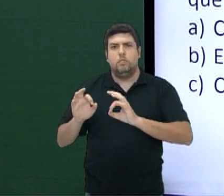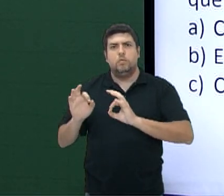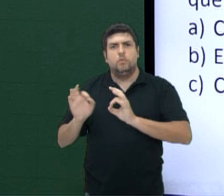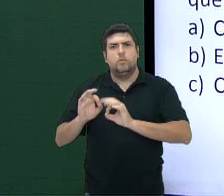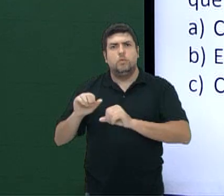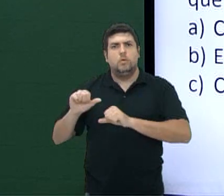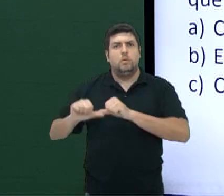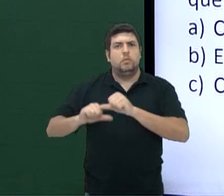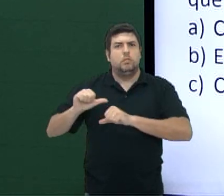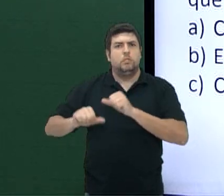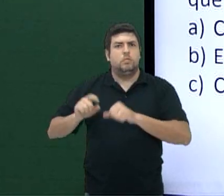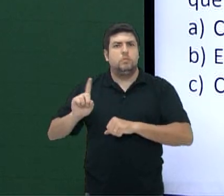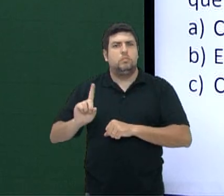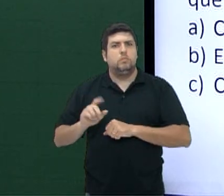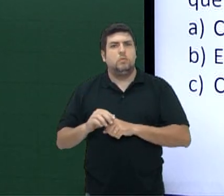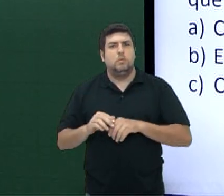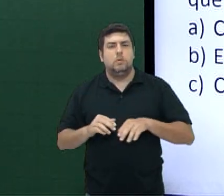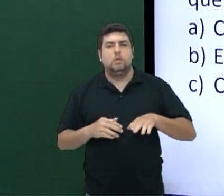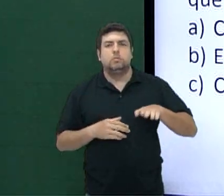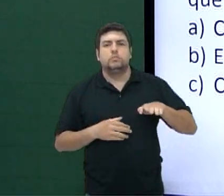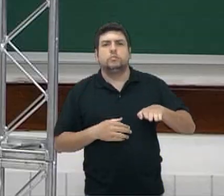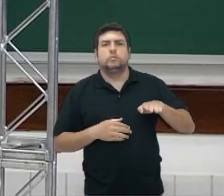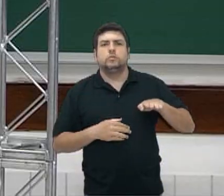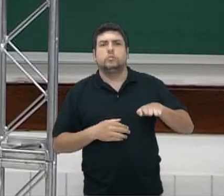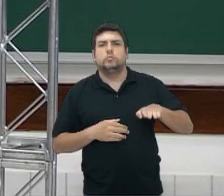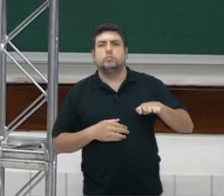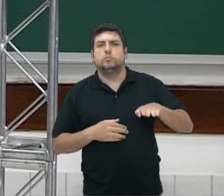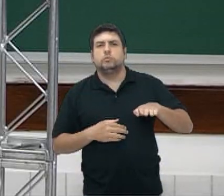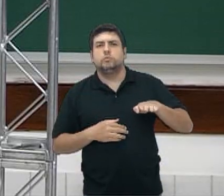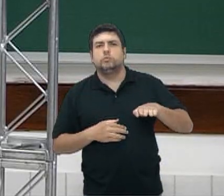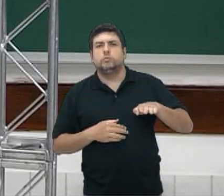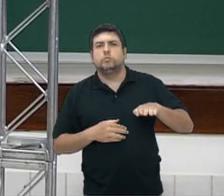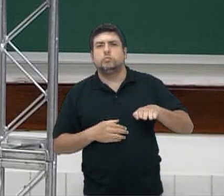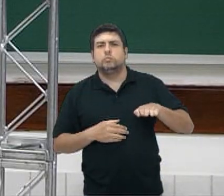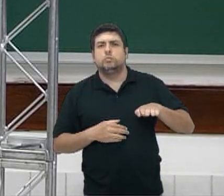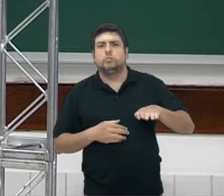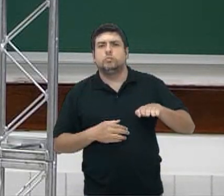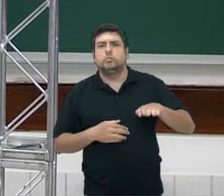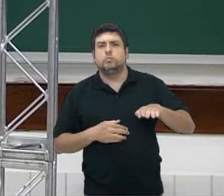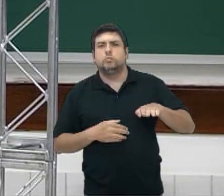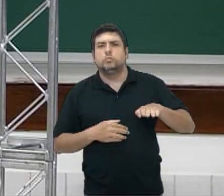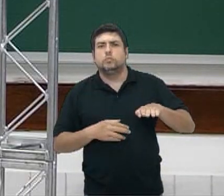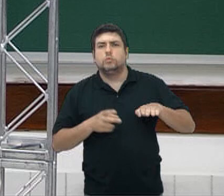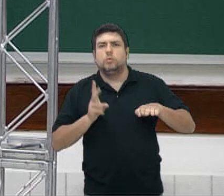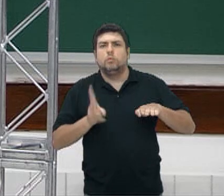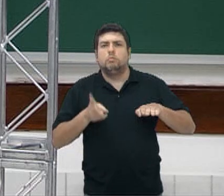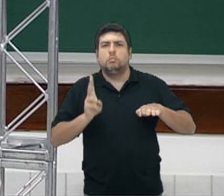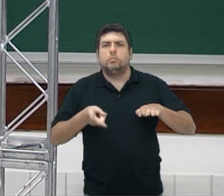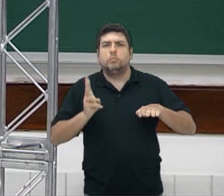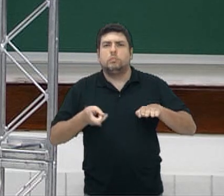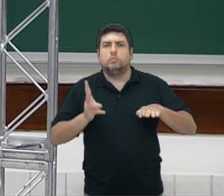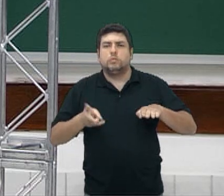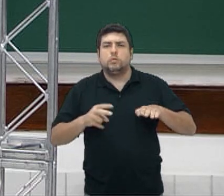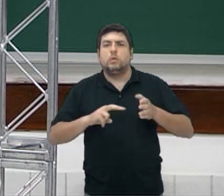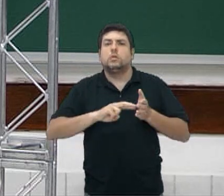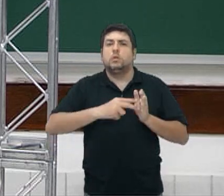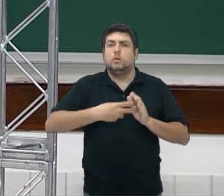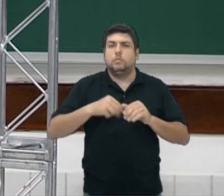porque isso aqui está em movimento retilíneo uniforme, significa que não houve variação.